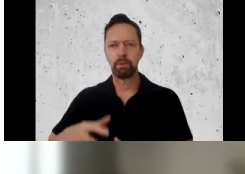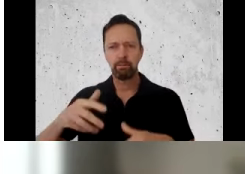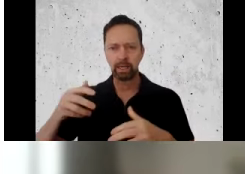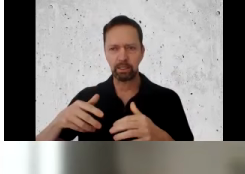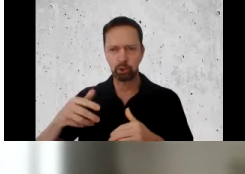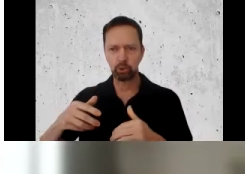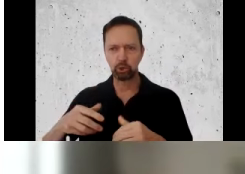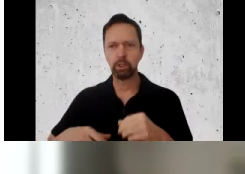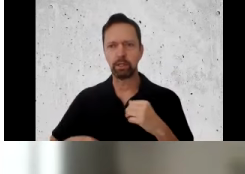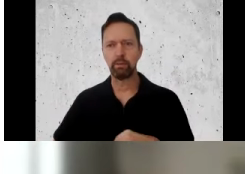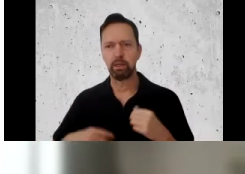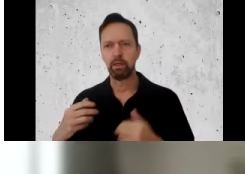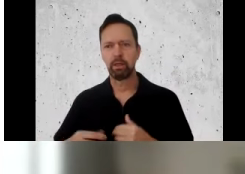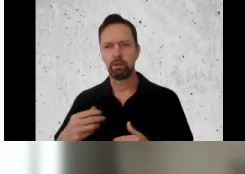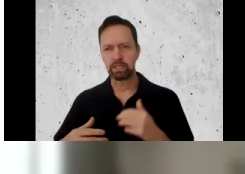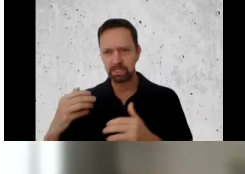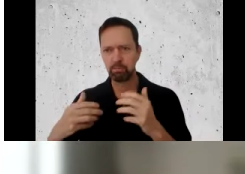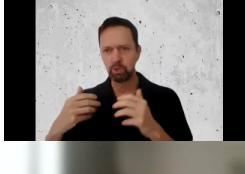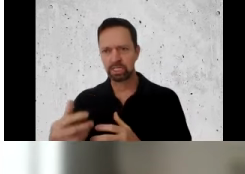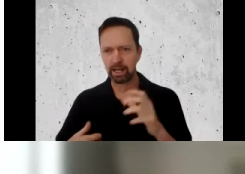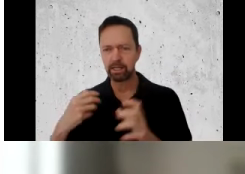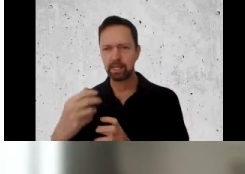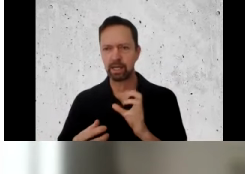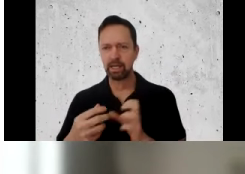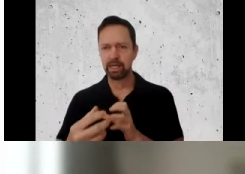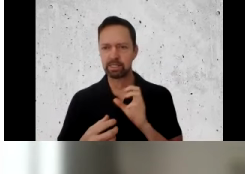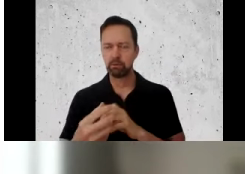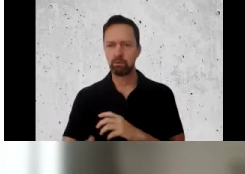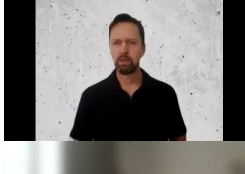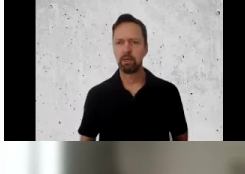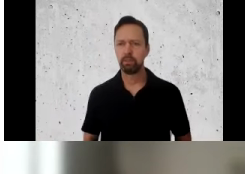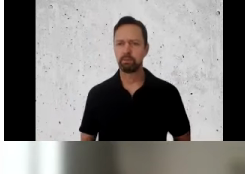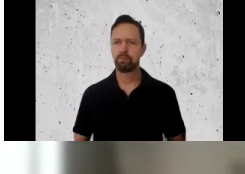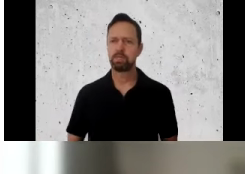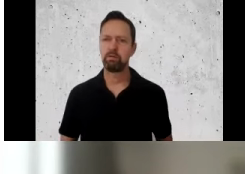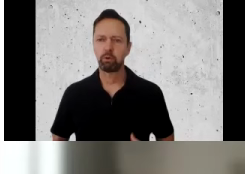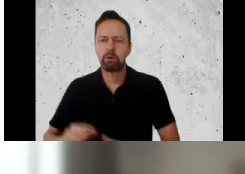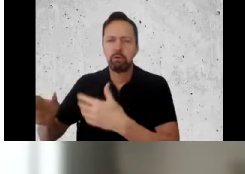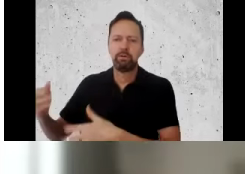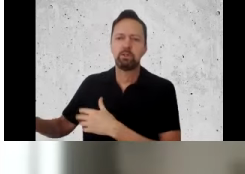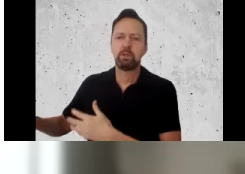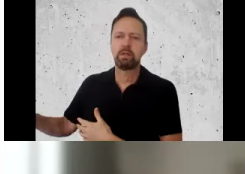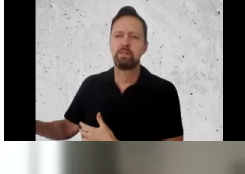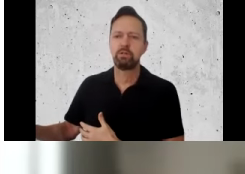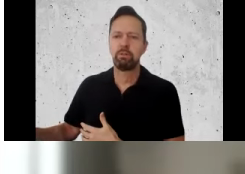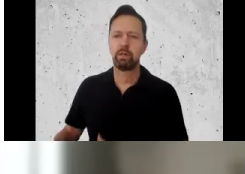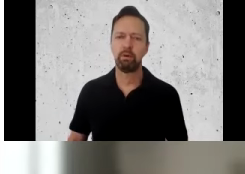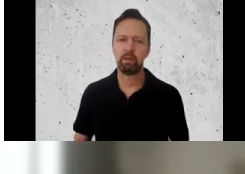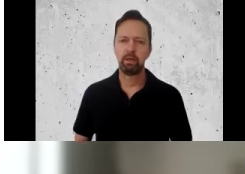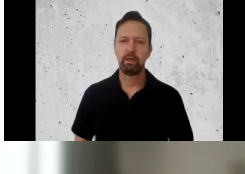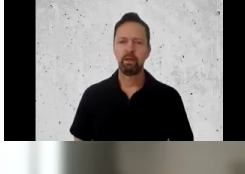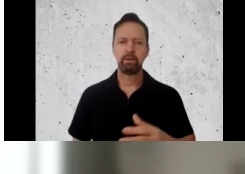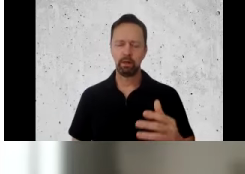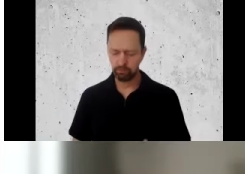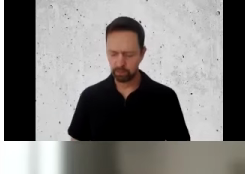com máquina de costura também, onde você precisa mostrar e ter essa relação específica. O vendedor da Sears não ia dar